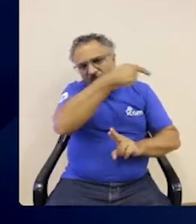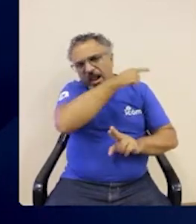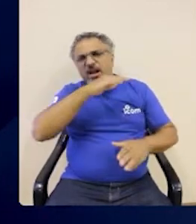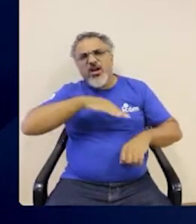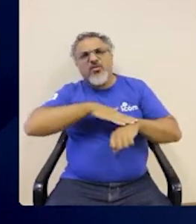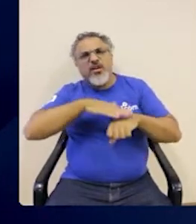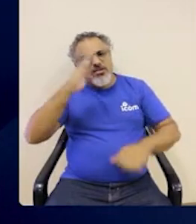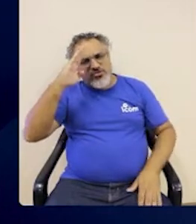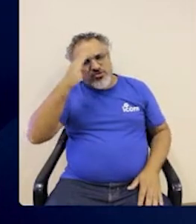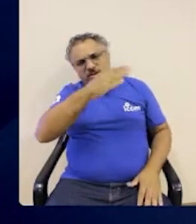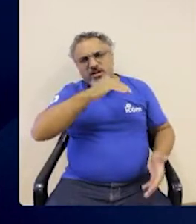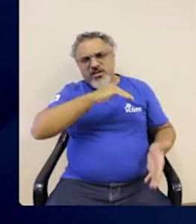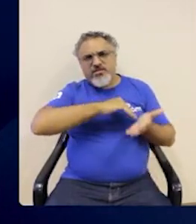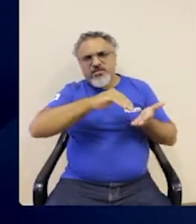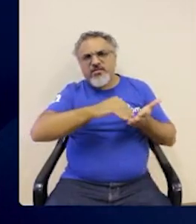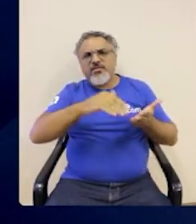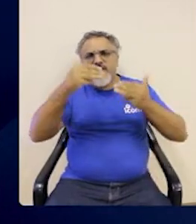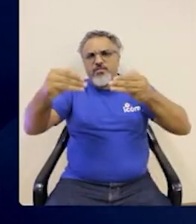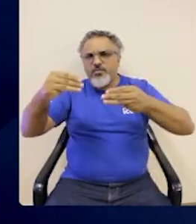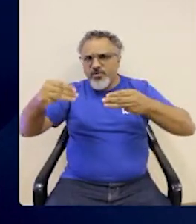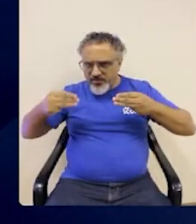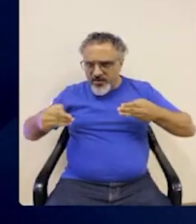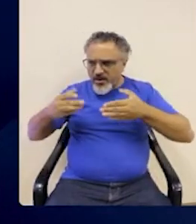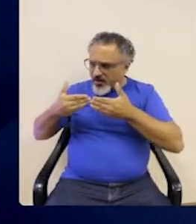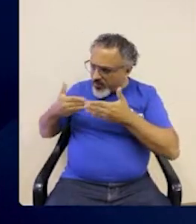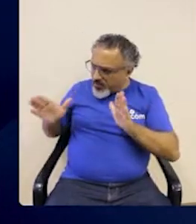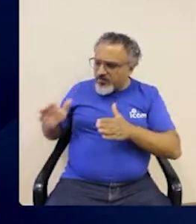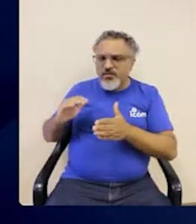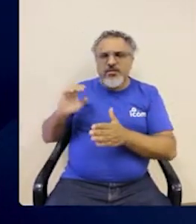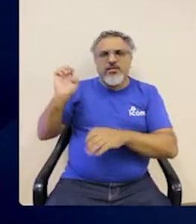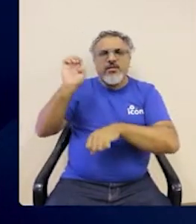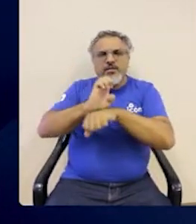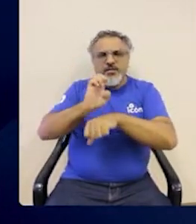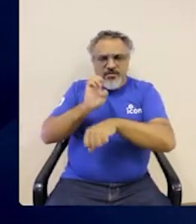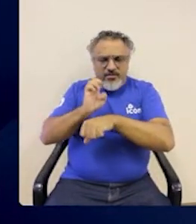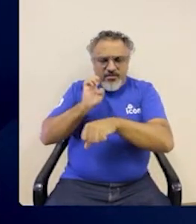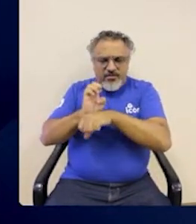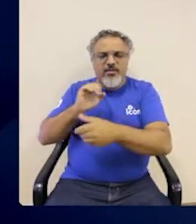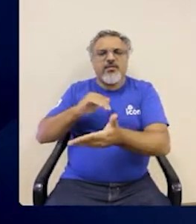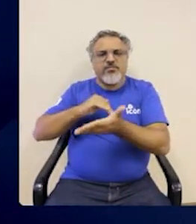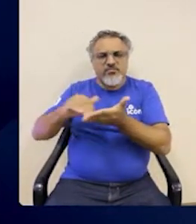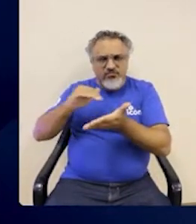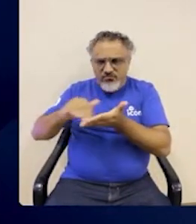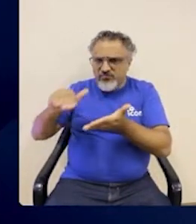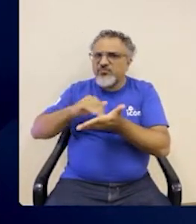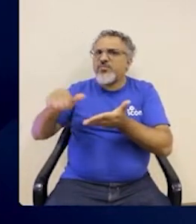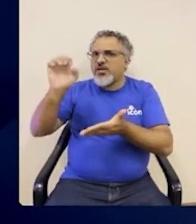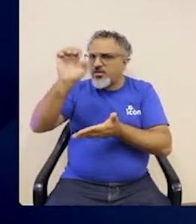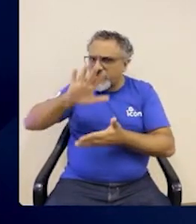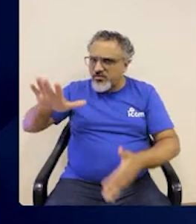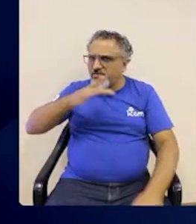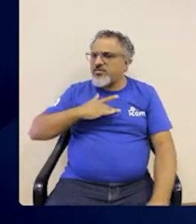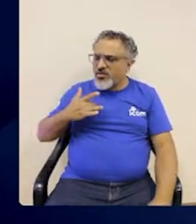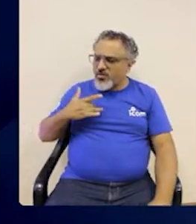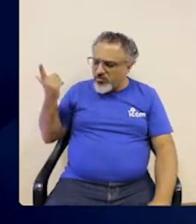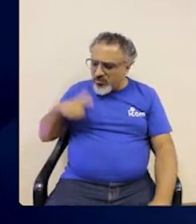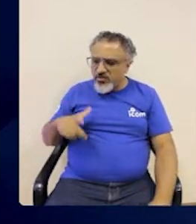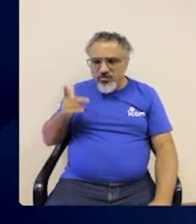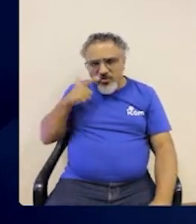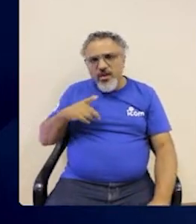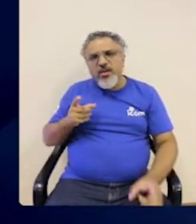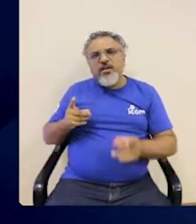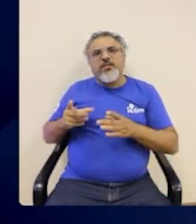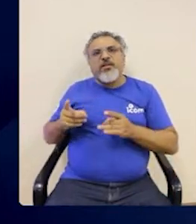secretário, tem abertura no Ministério, tem abertura na Secretaria Estadual de Saúde, consegue ter ali uma boa articulação para vender aquilo.